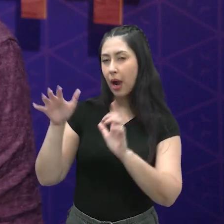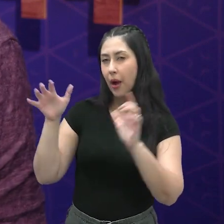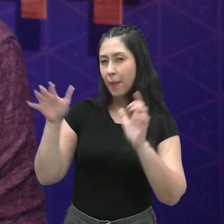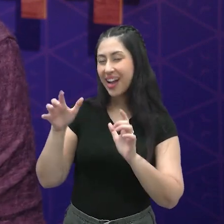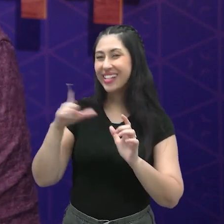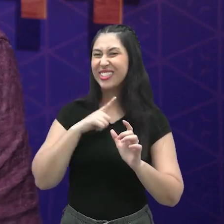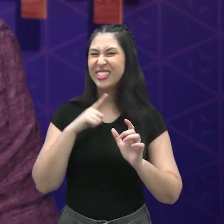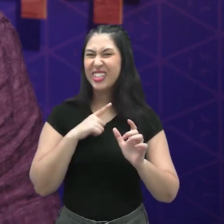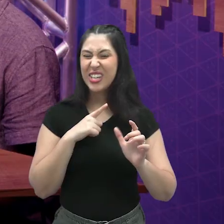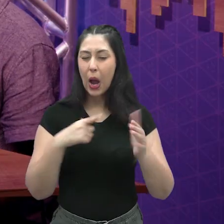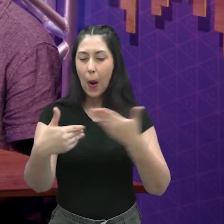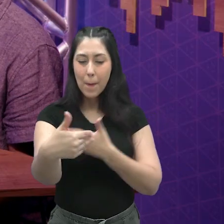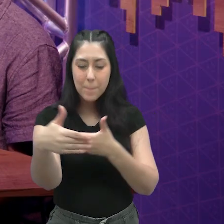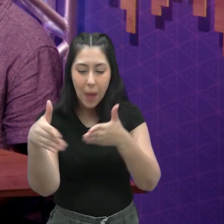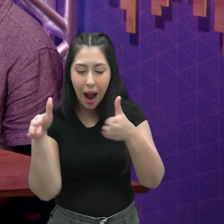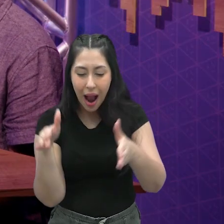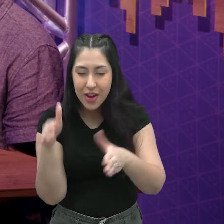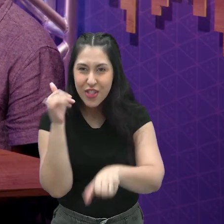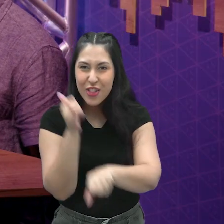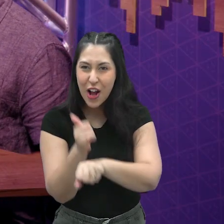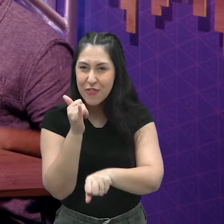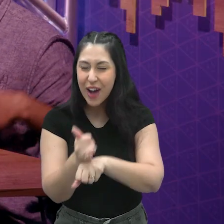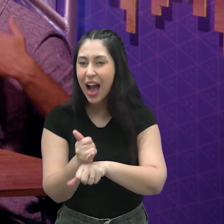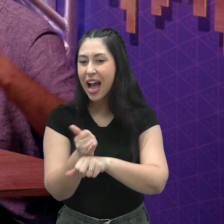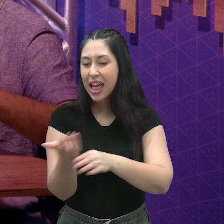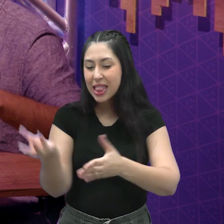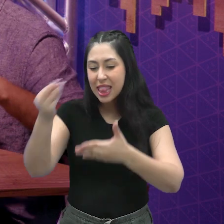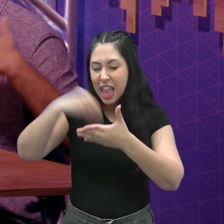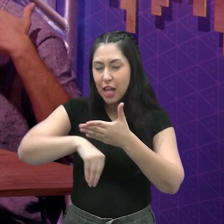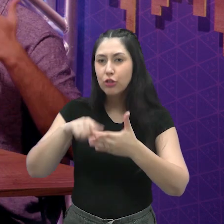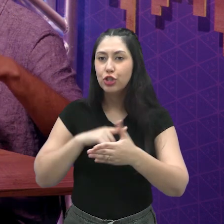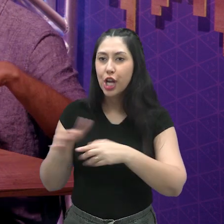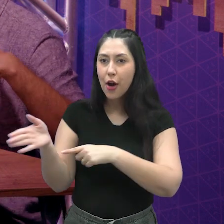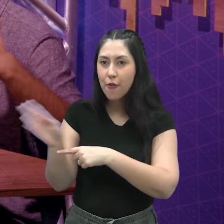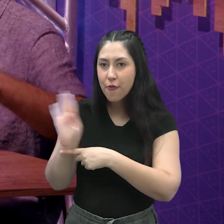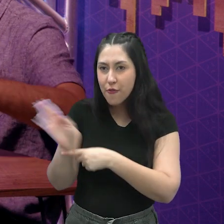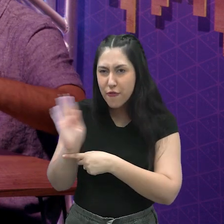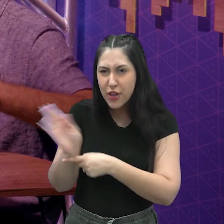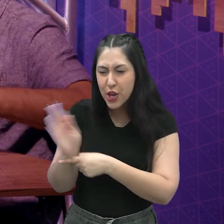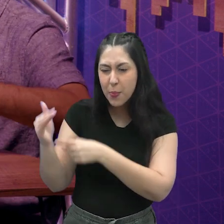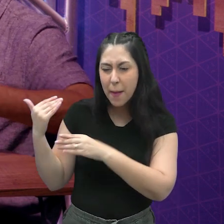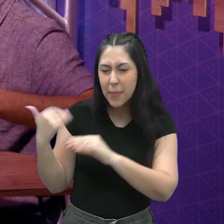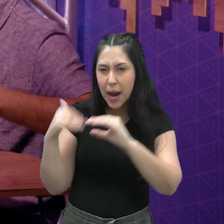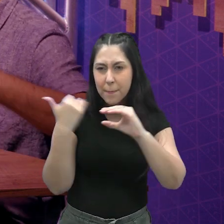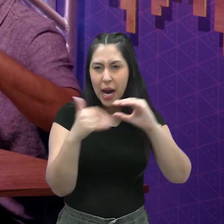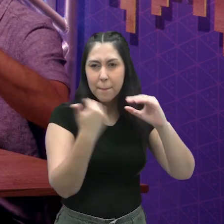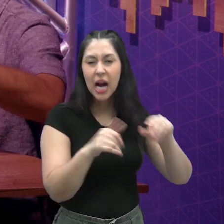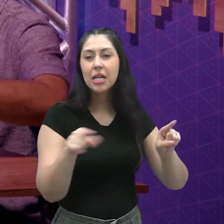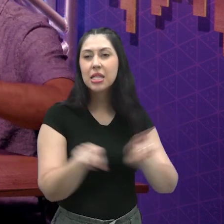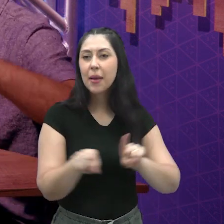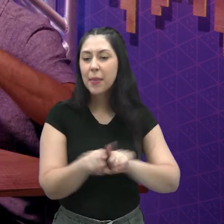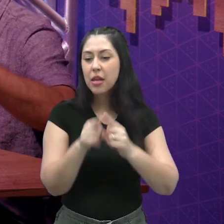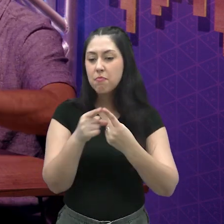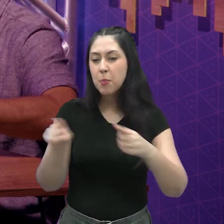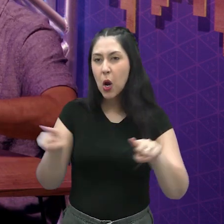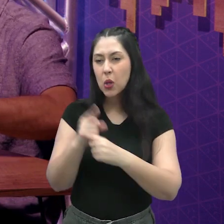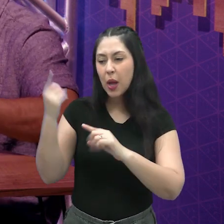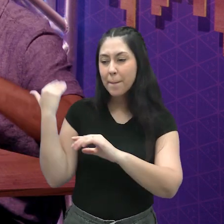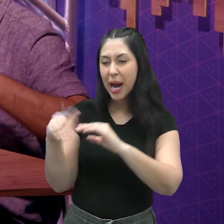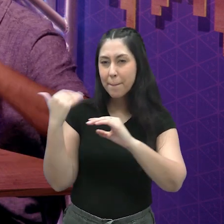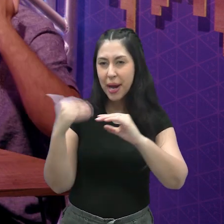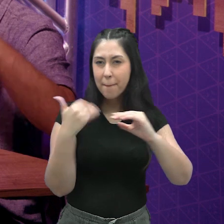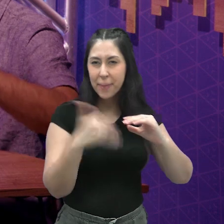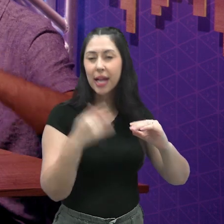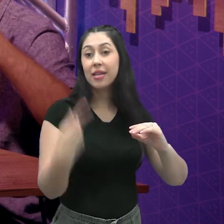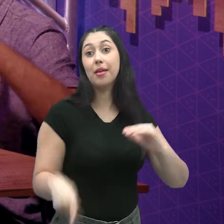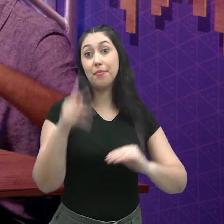falam que chegaram os enlatados, né? Que são os filmes que vinham em grandes latas, e a gente começou a consumir mais essa